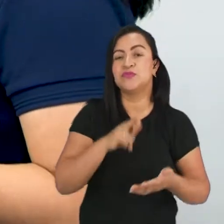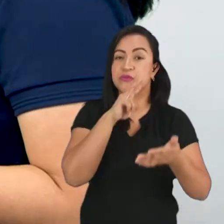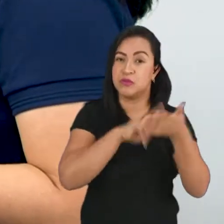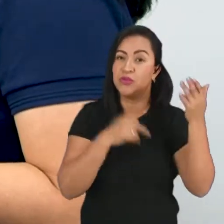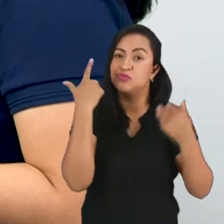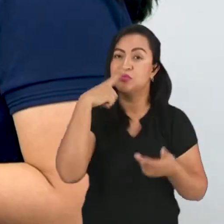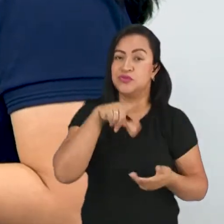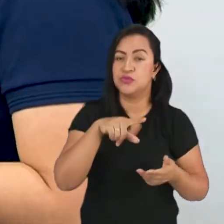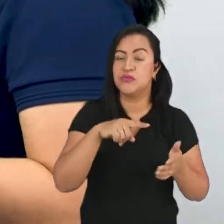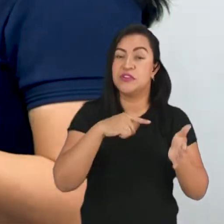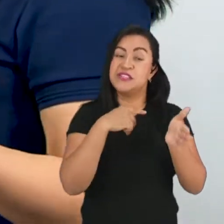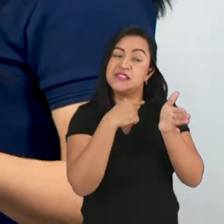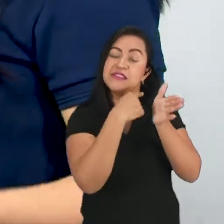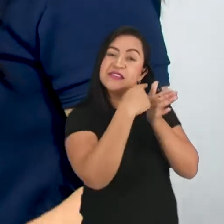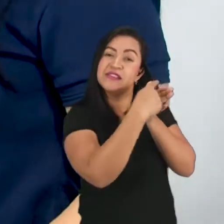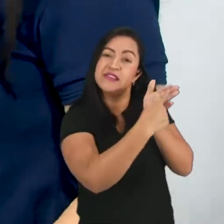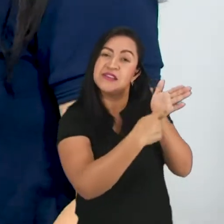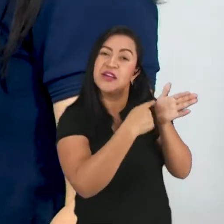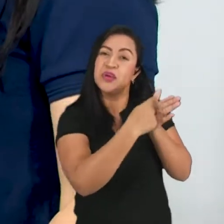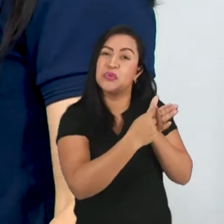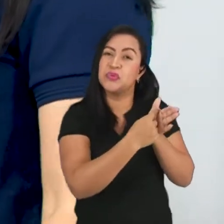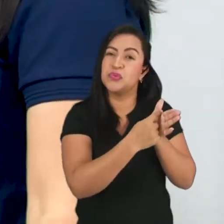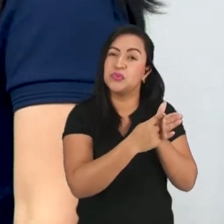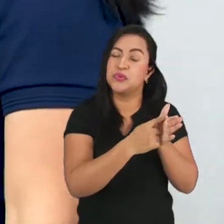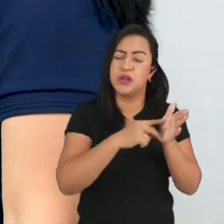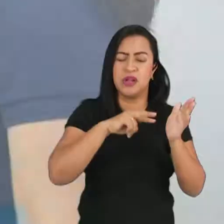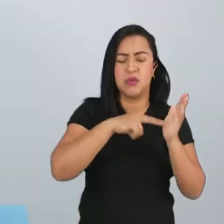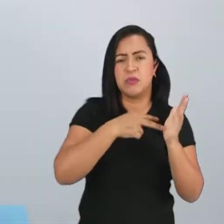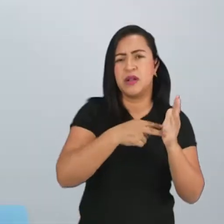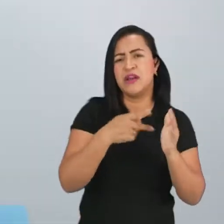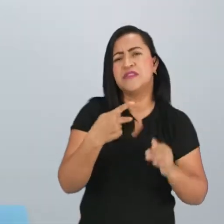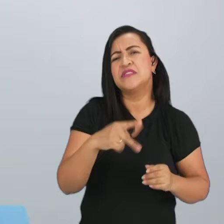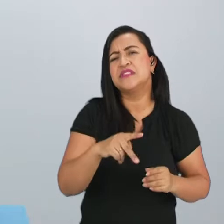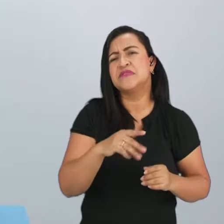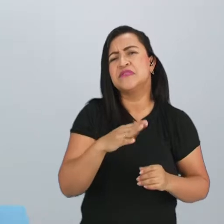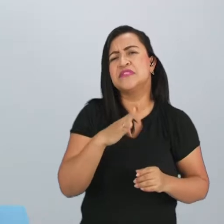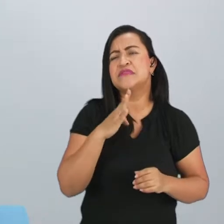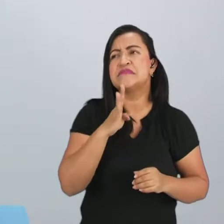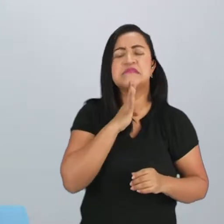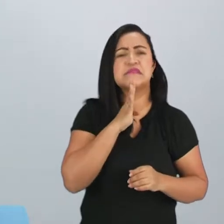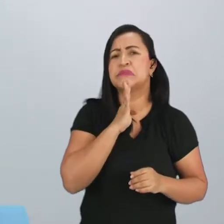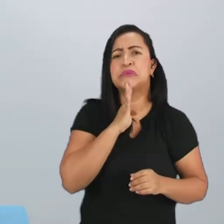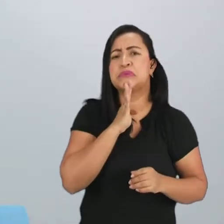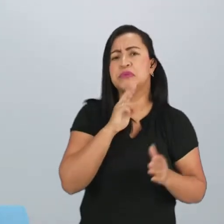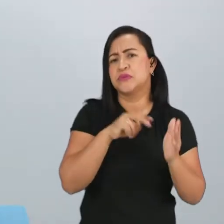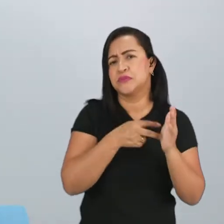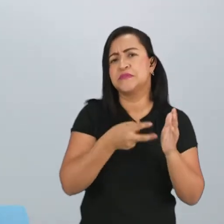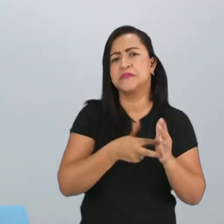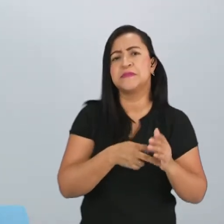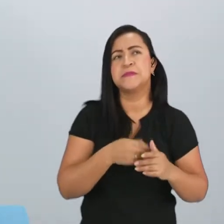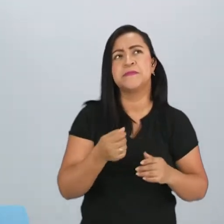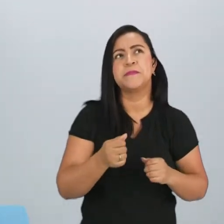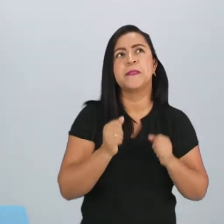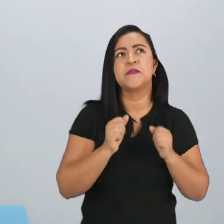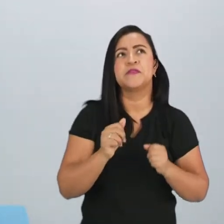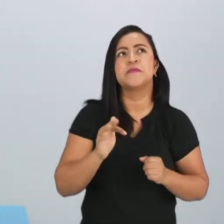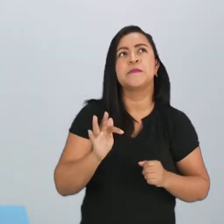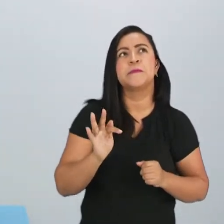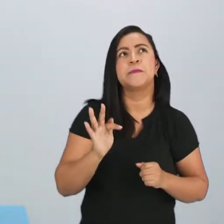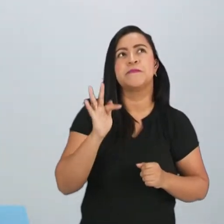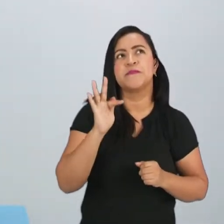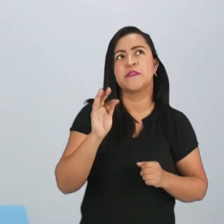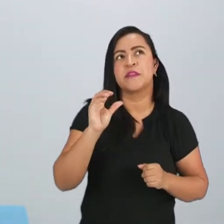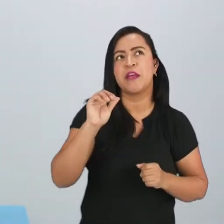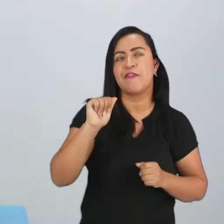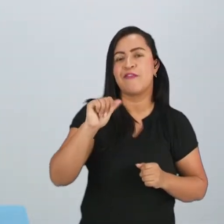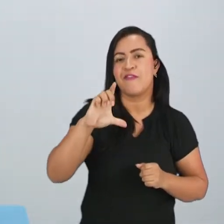Procure circular uma palavra que você não saiba o significado. Como eu falei, a gente pode ler o verbete, por exemplo, da falésia. Eu tinha